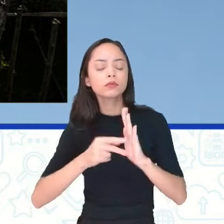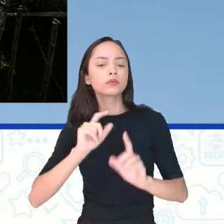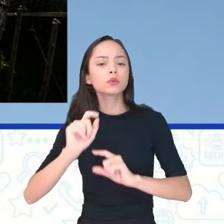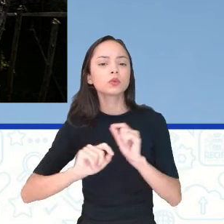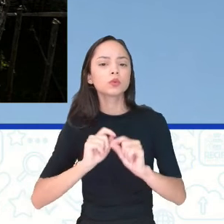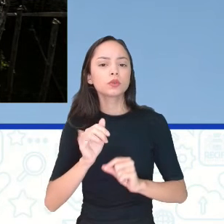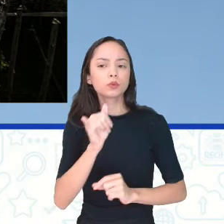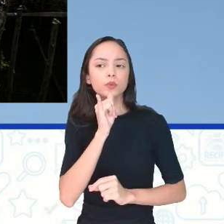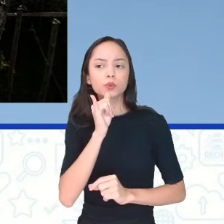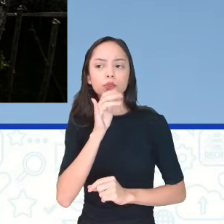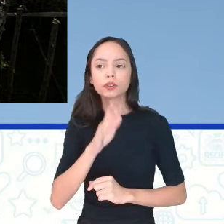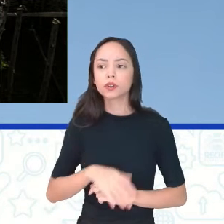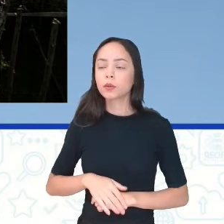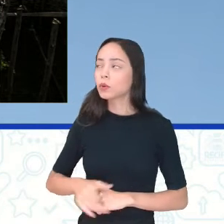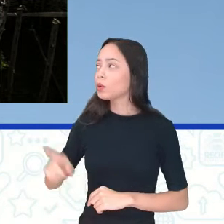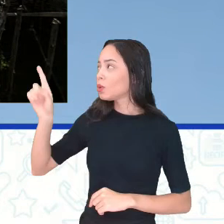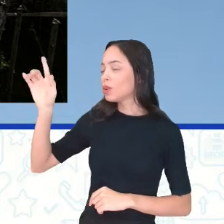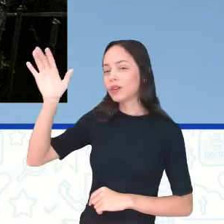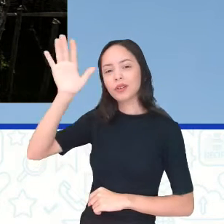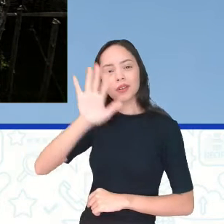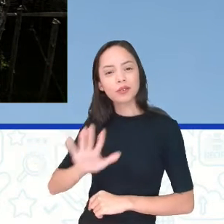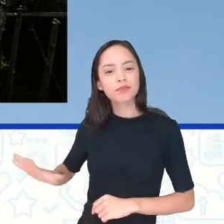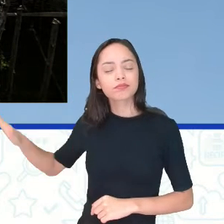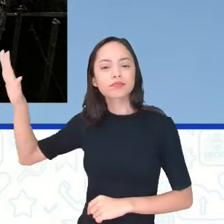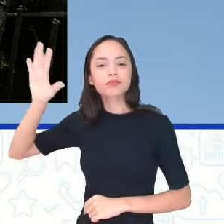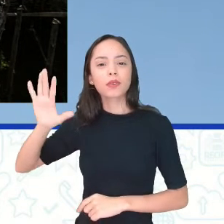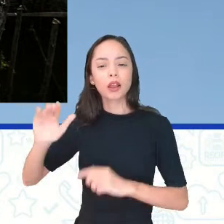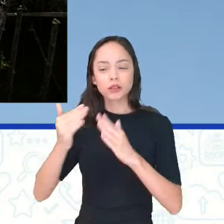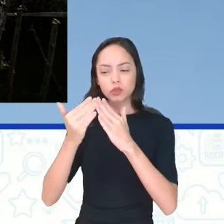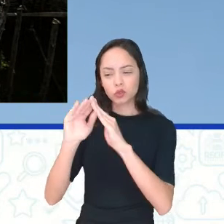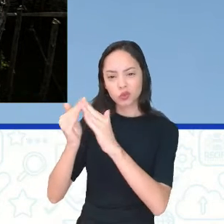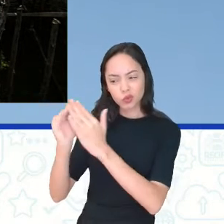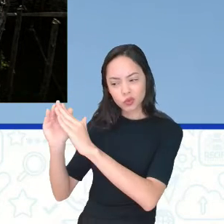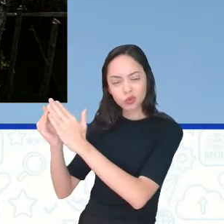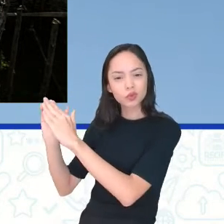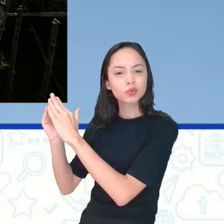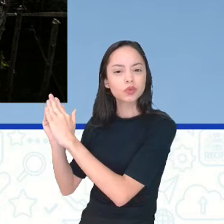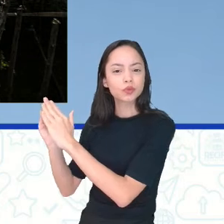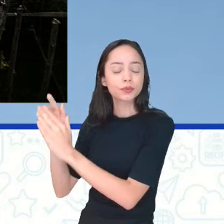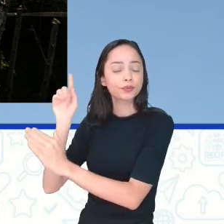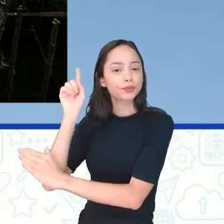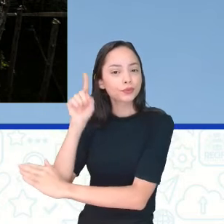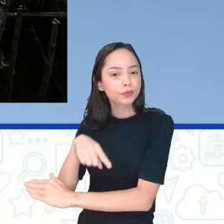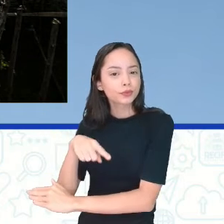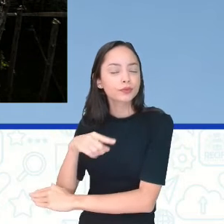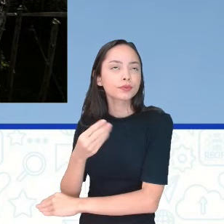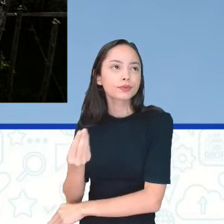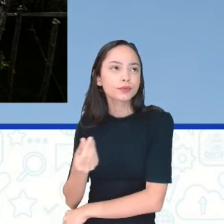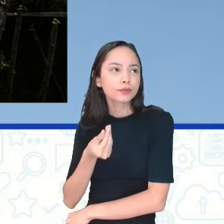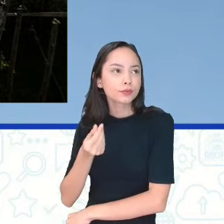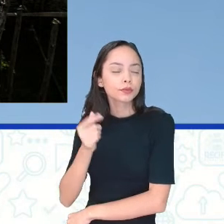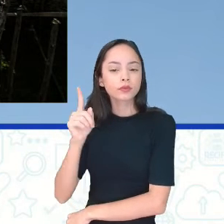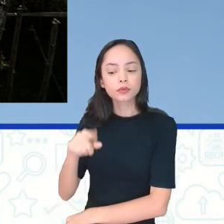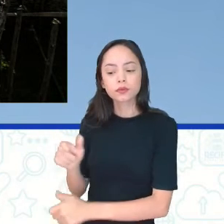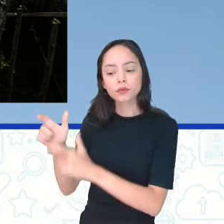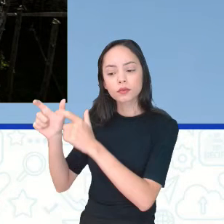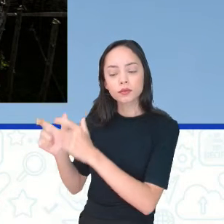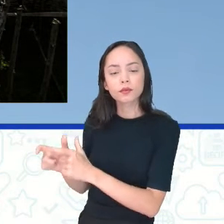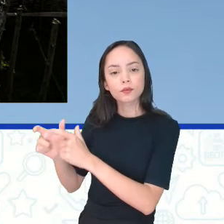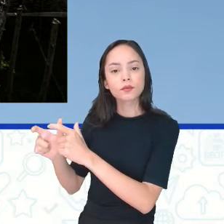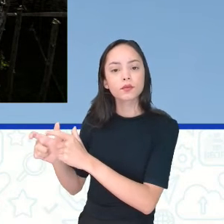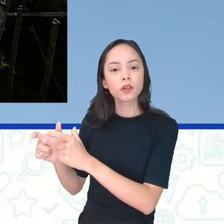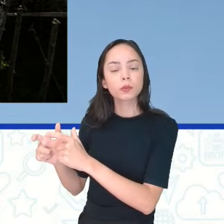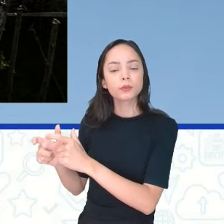exemplo, esse espaço aqui, as palafitas, elas são uma região, elas